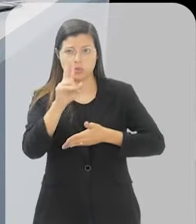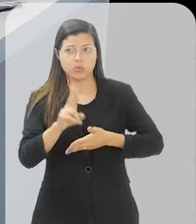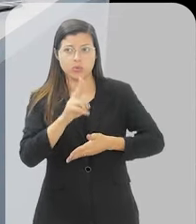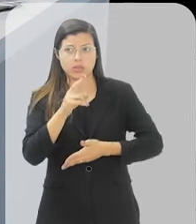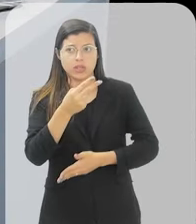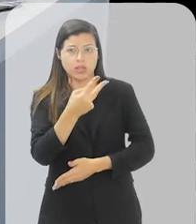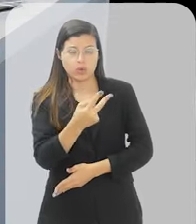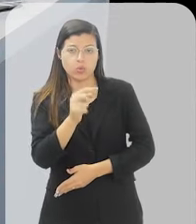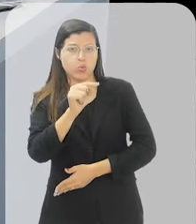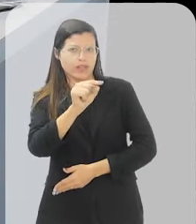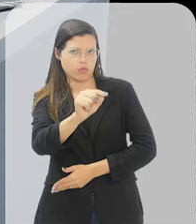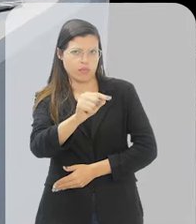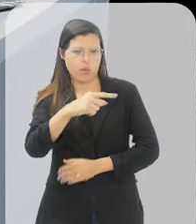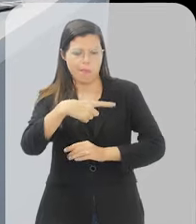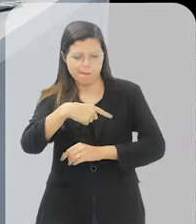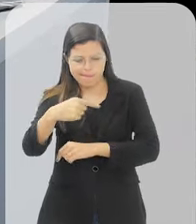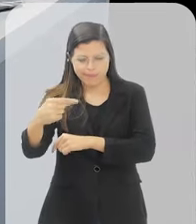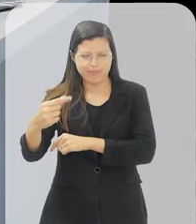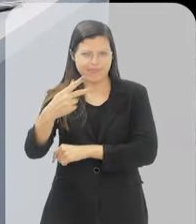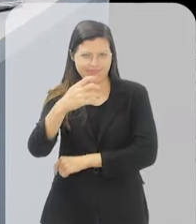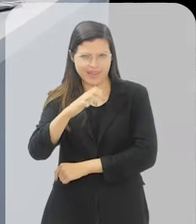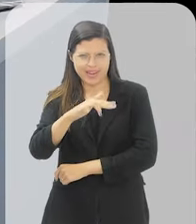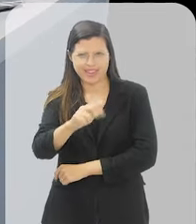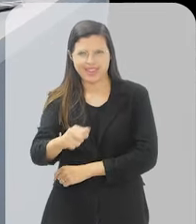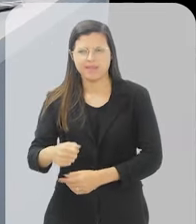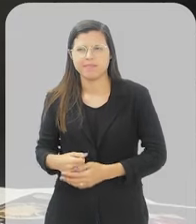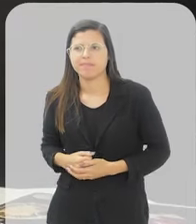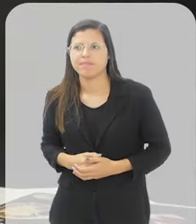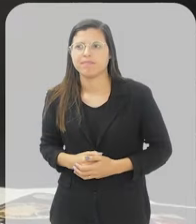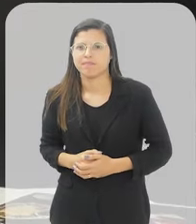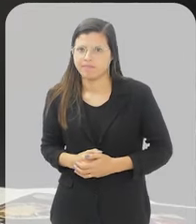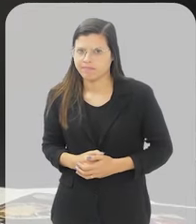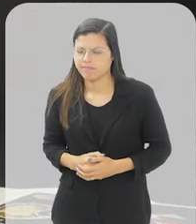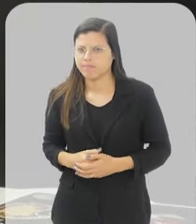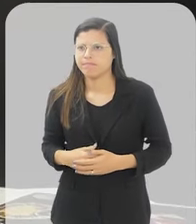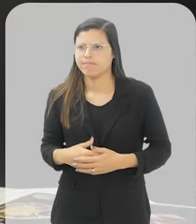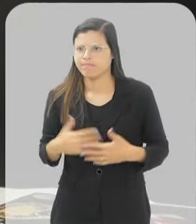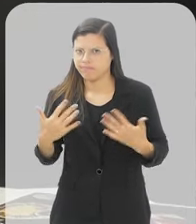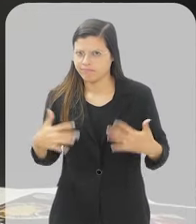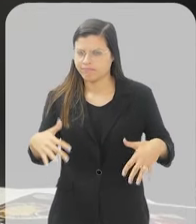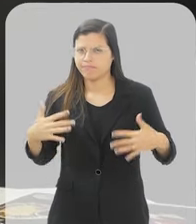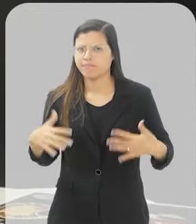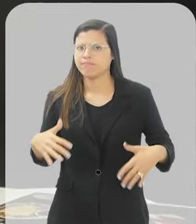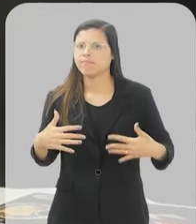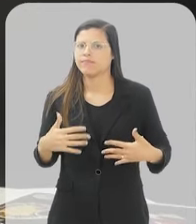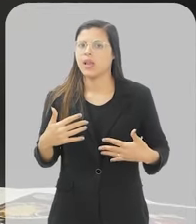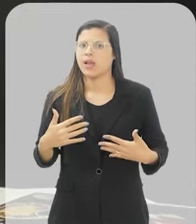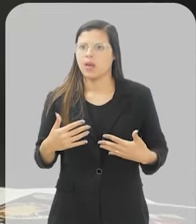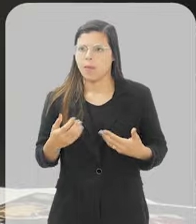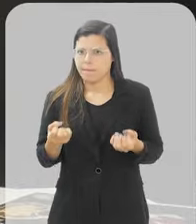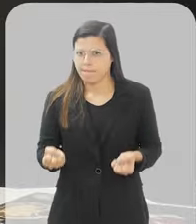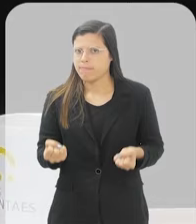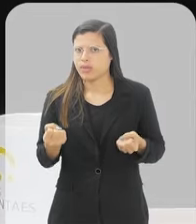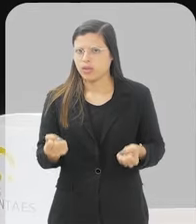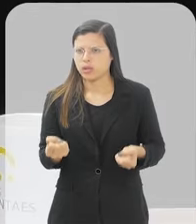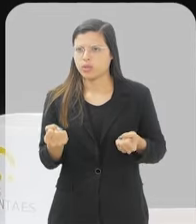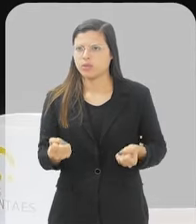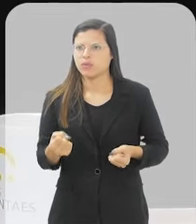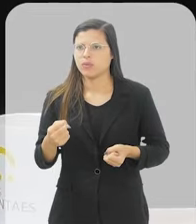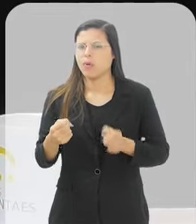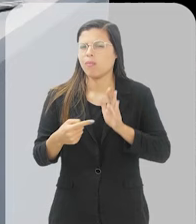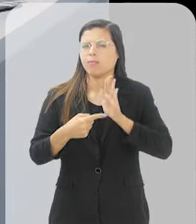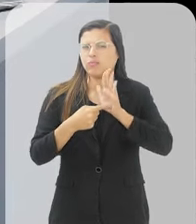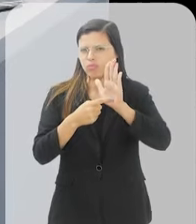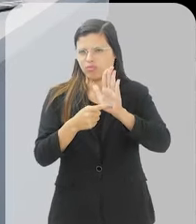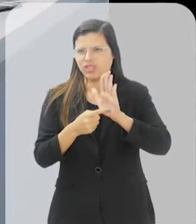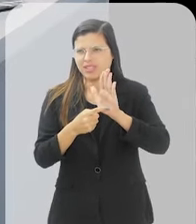passado, eu usei 2.000 penas. Nossa, fazem 2.000 penas. é um peso, né? Sim, é um peso. Vamos